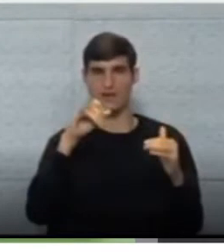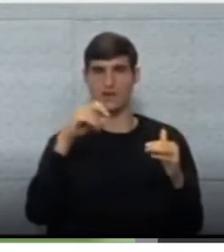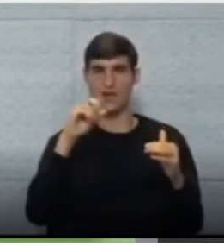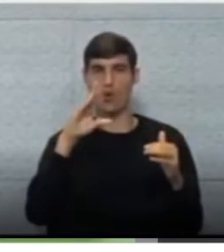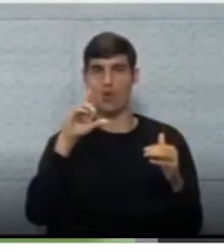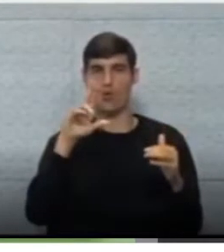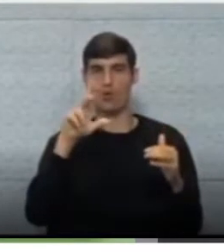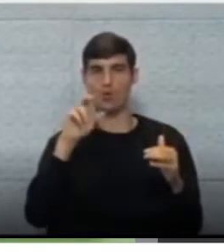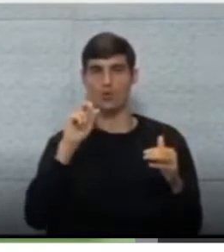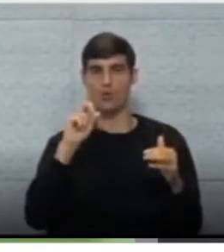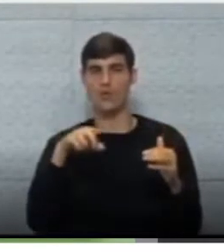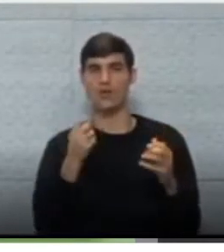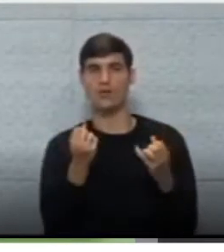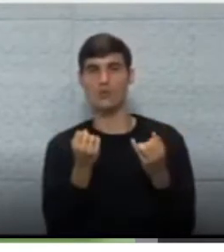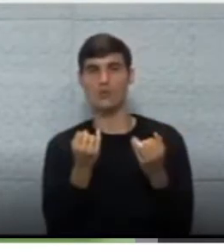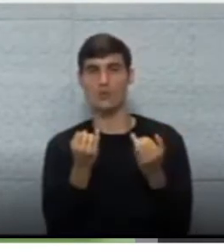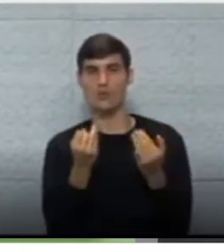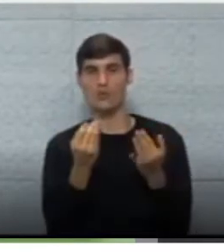eu coloquei